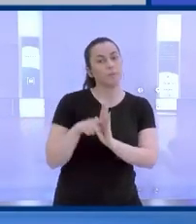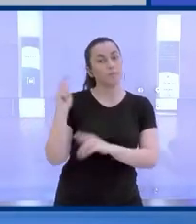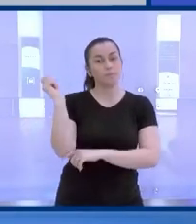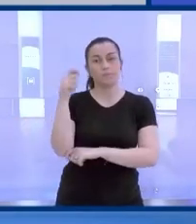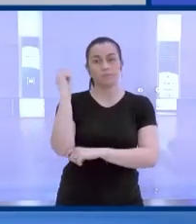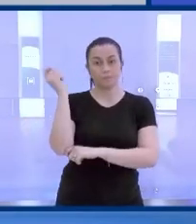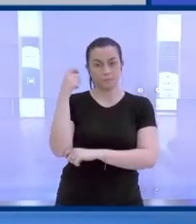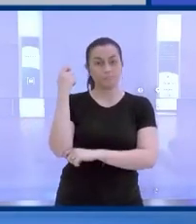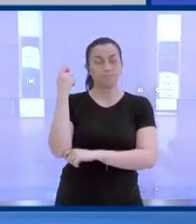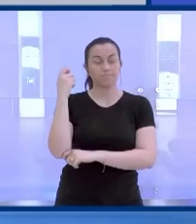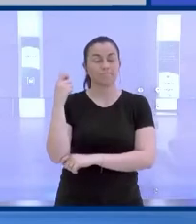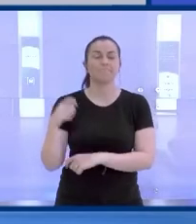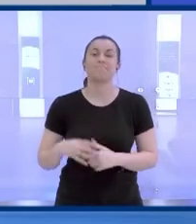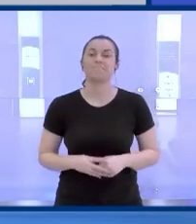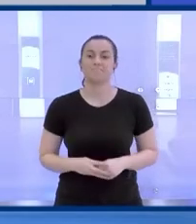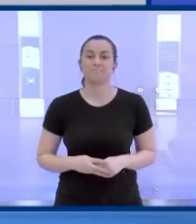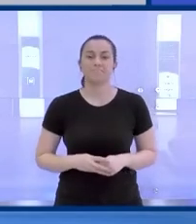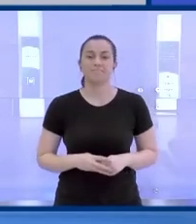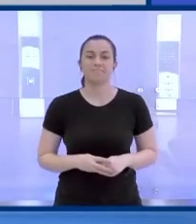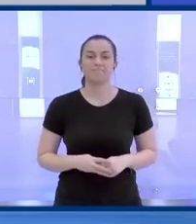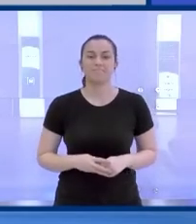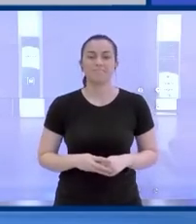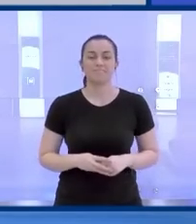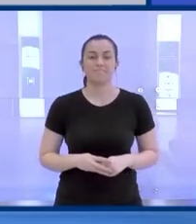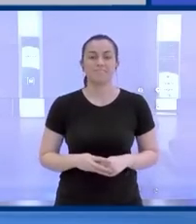Sul, Sulgás.